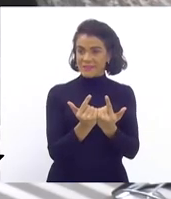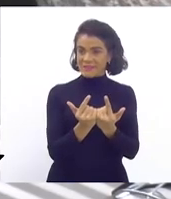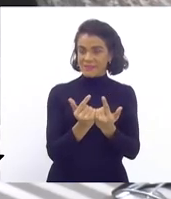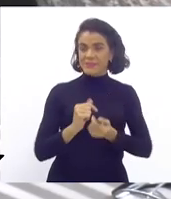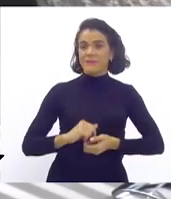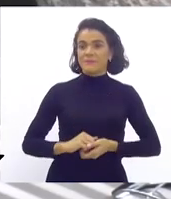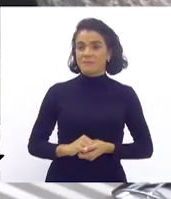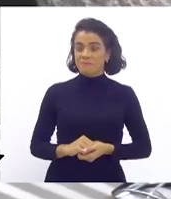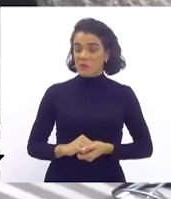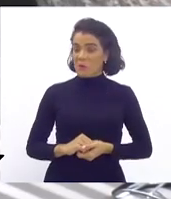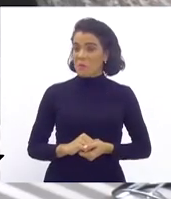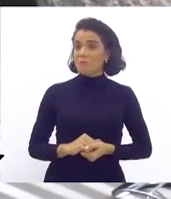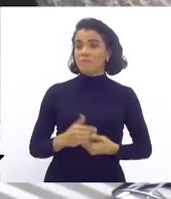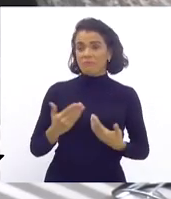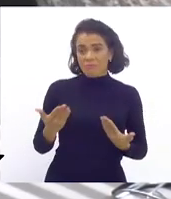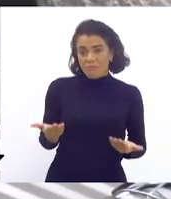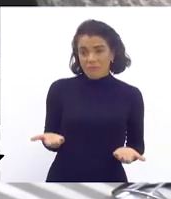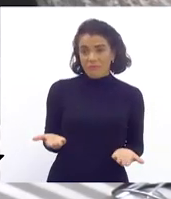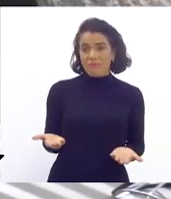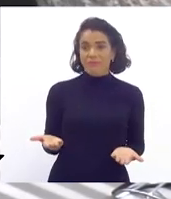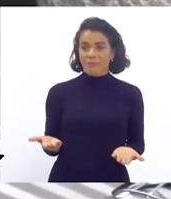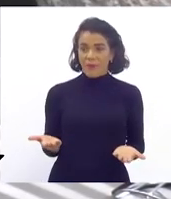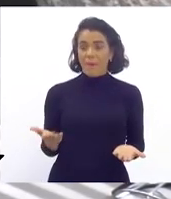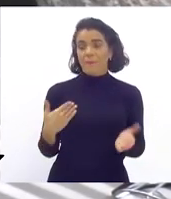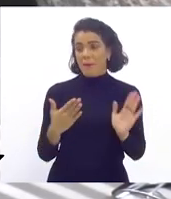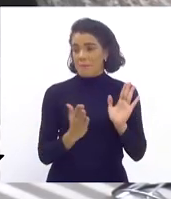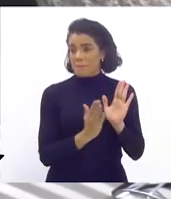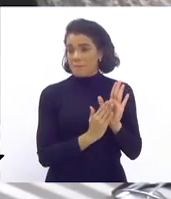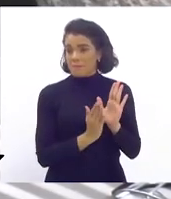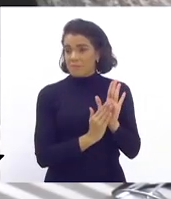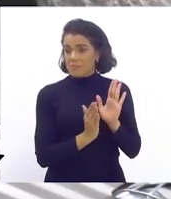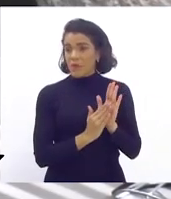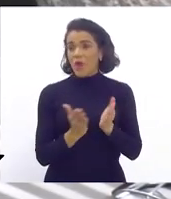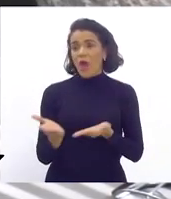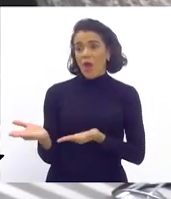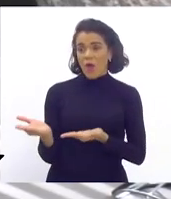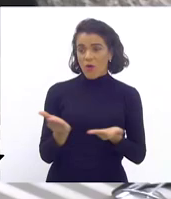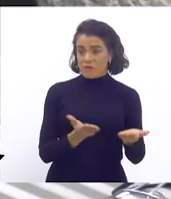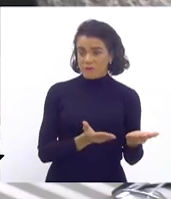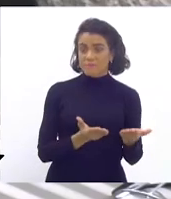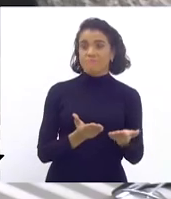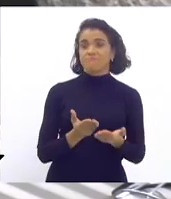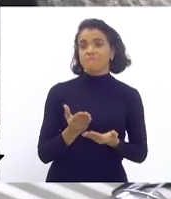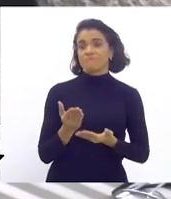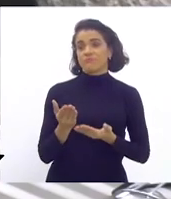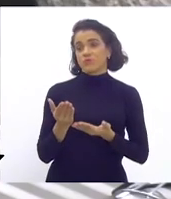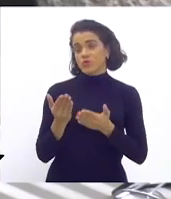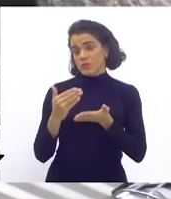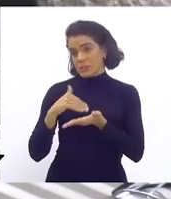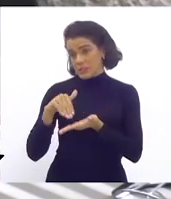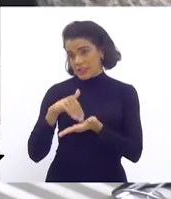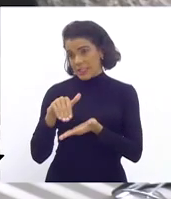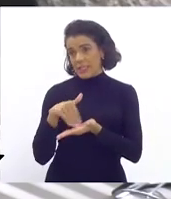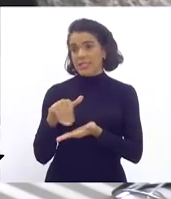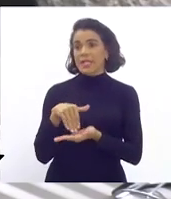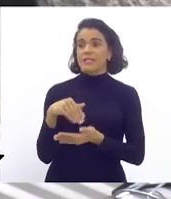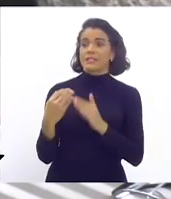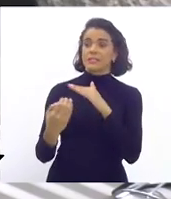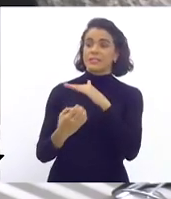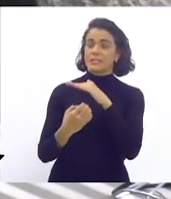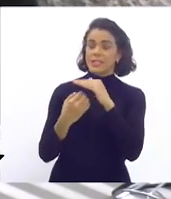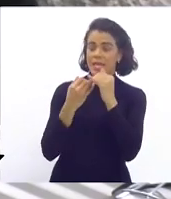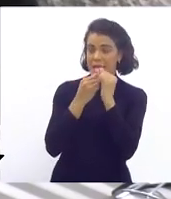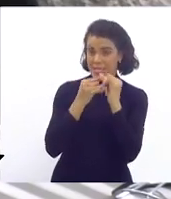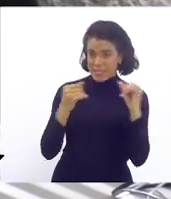como se não existisse então fica essa minha proposta a convocação do secretário de energia né da